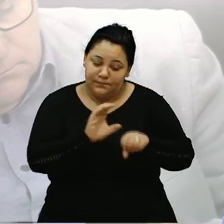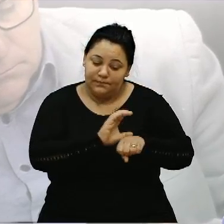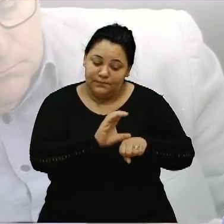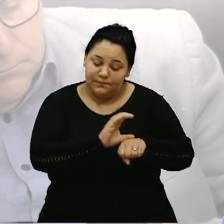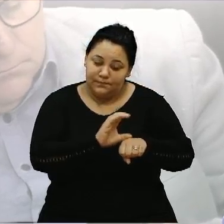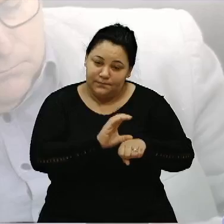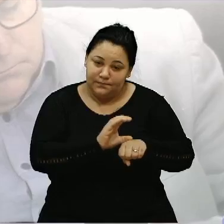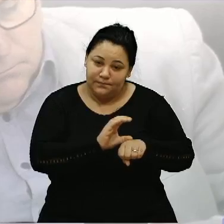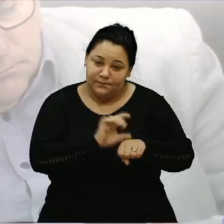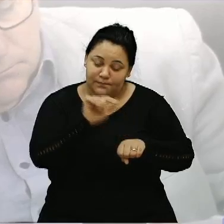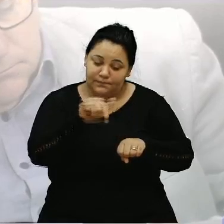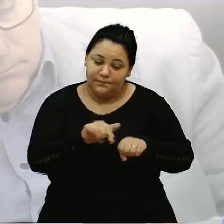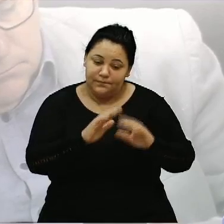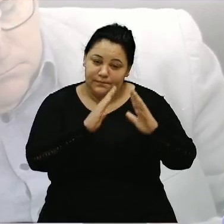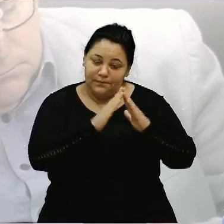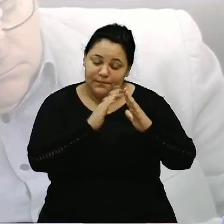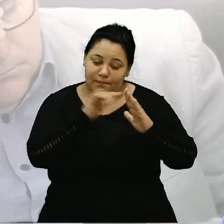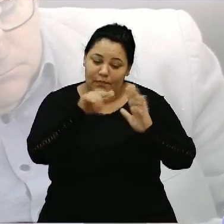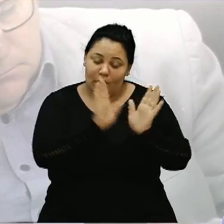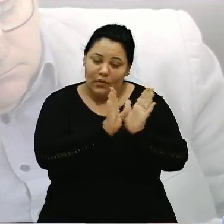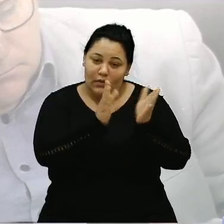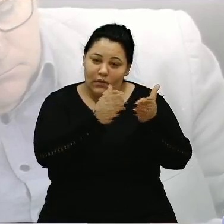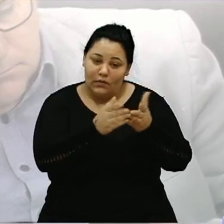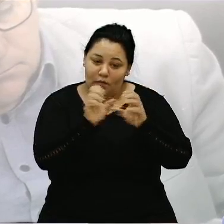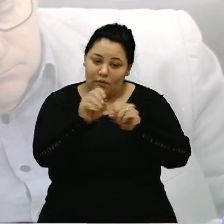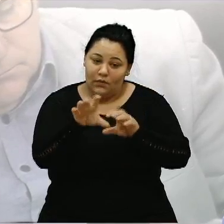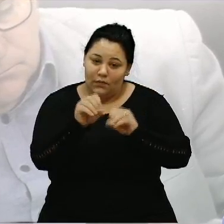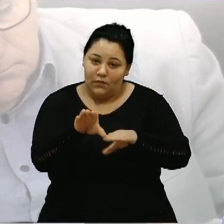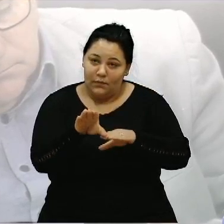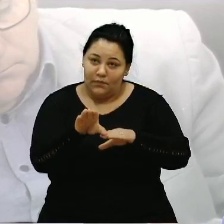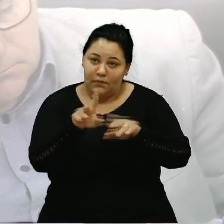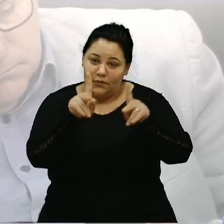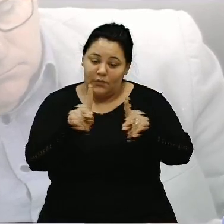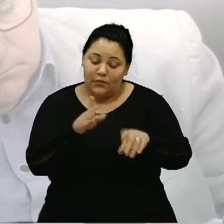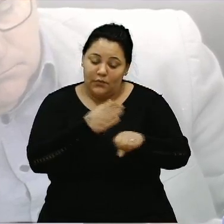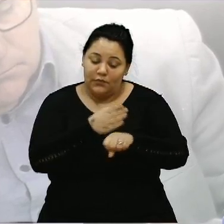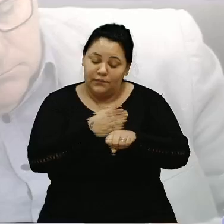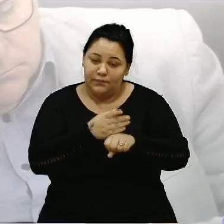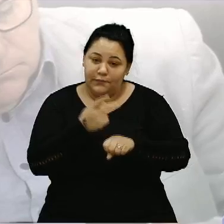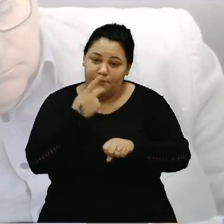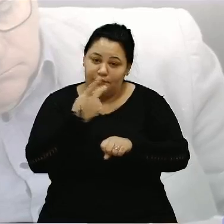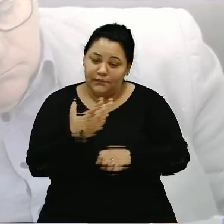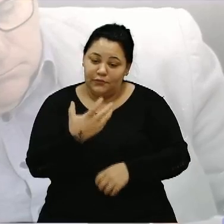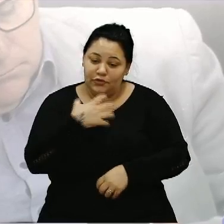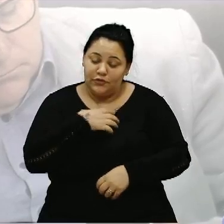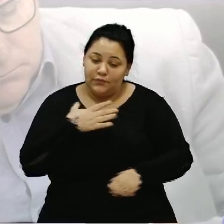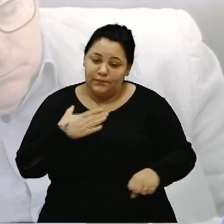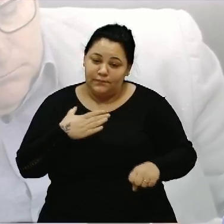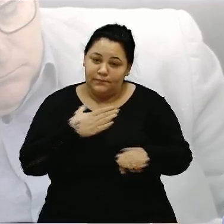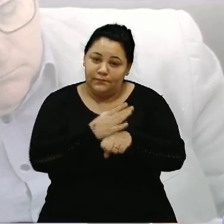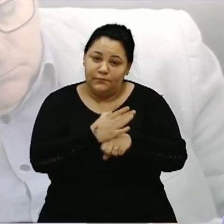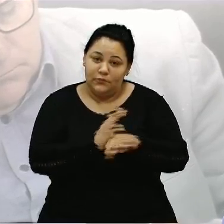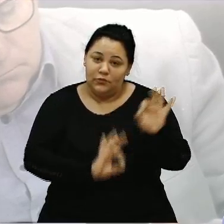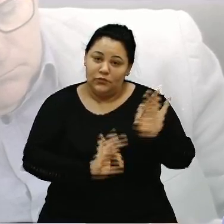Justiça desta Casa, essa Comissão de Educação, por seus integrantes, manifesta-se favorável ao presente projeto de